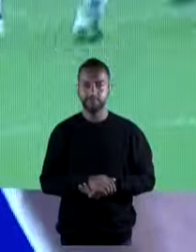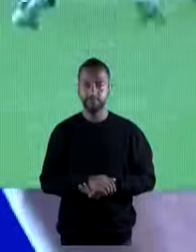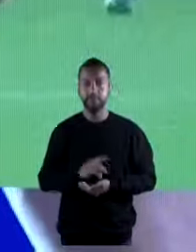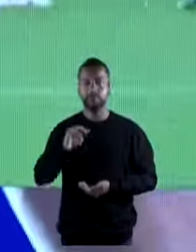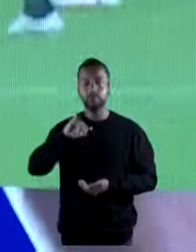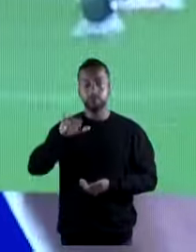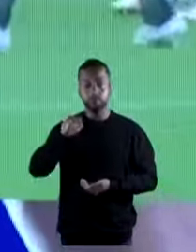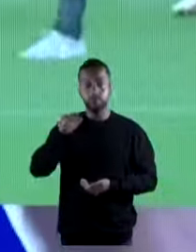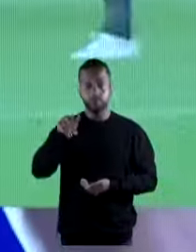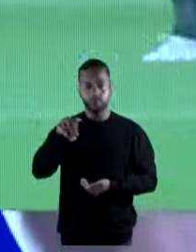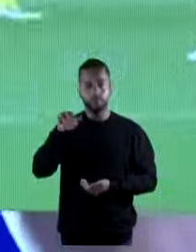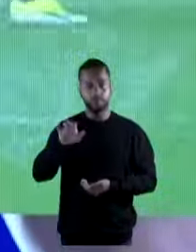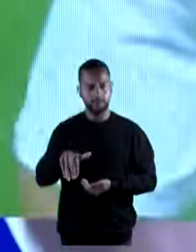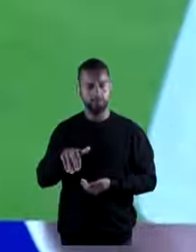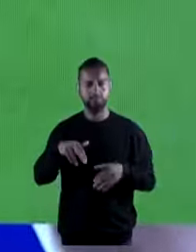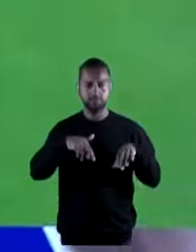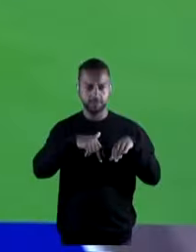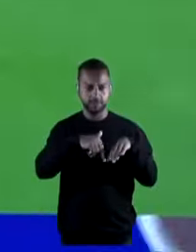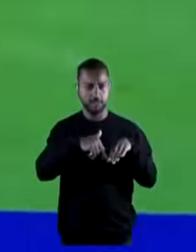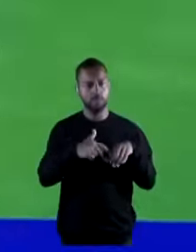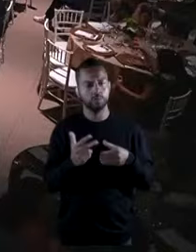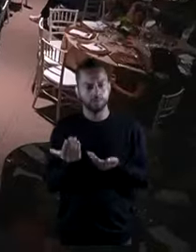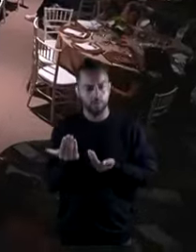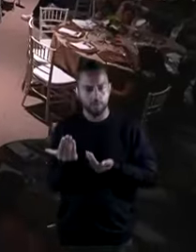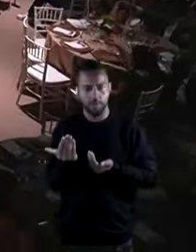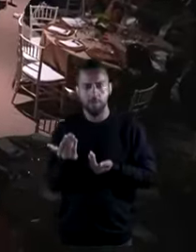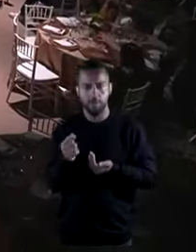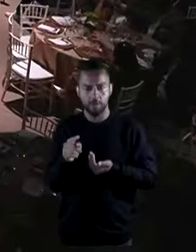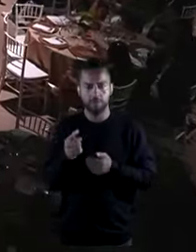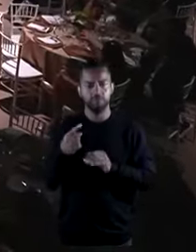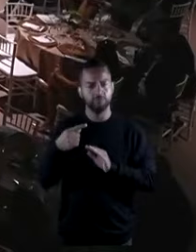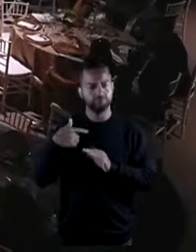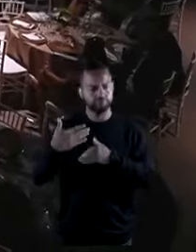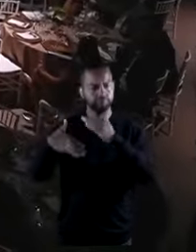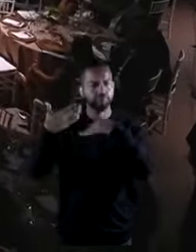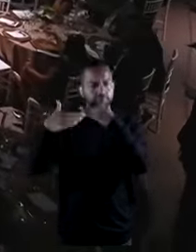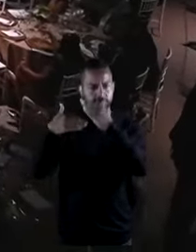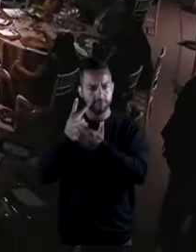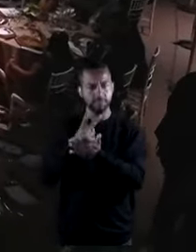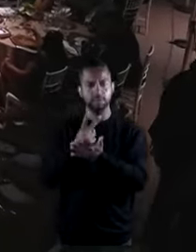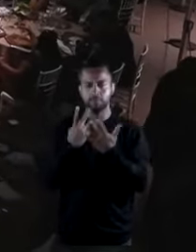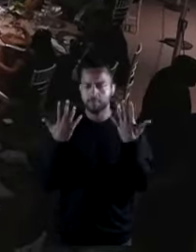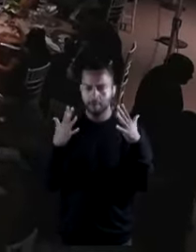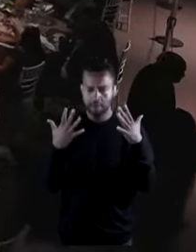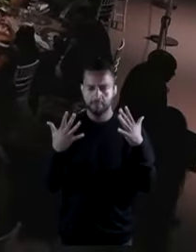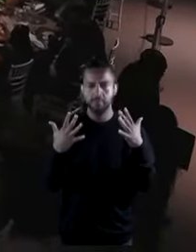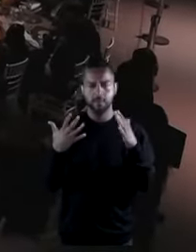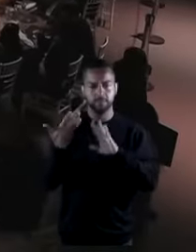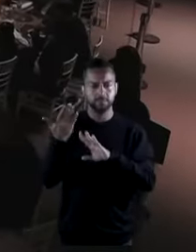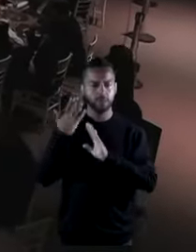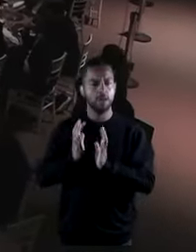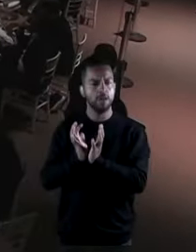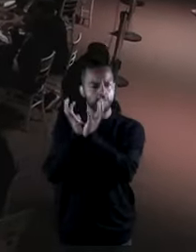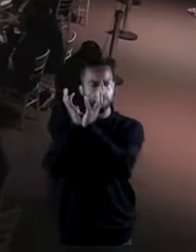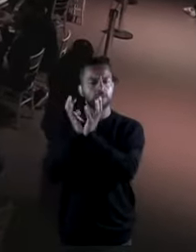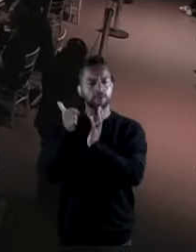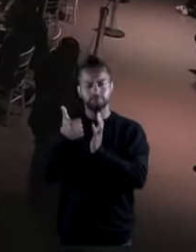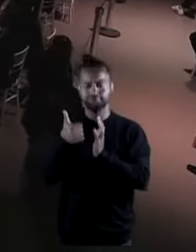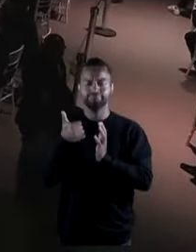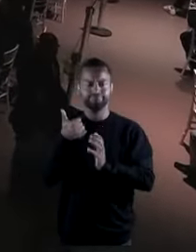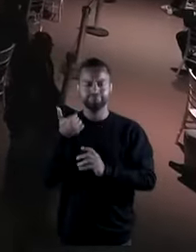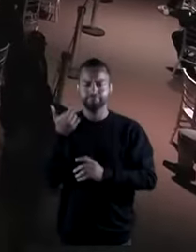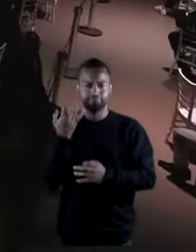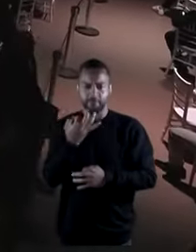Joaquinho, zagueiro novo, né? Tá com muita evolução. Parabéns pelo campeonato, jogou muito bem. Sucesso à sua